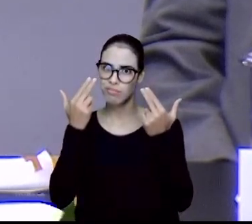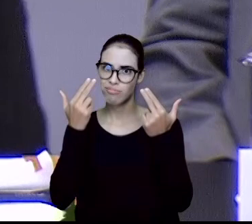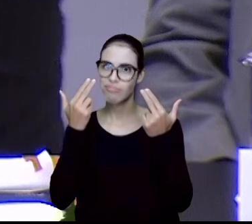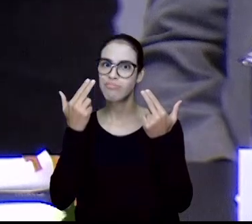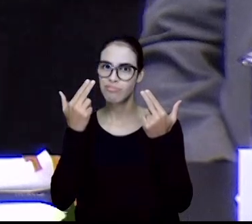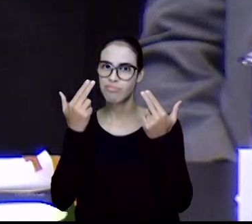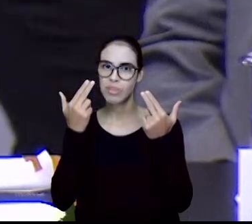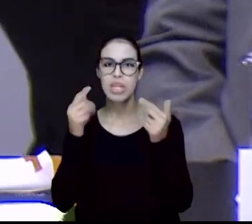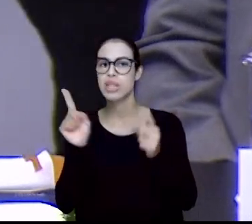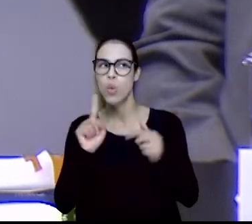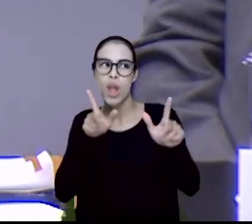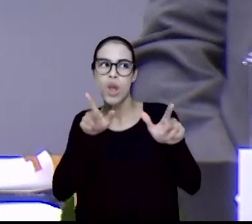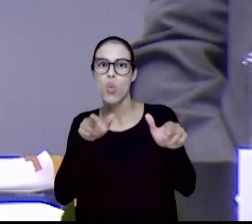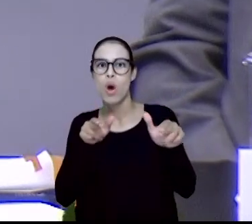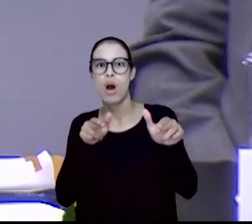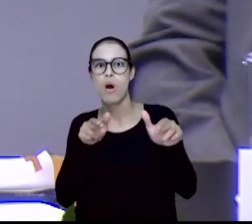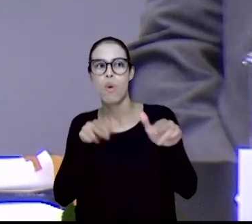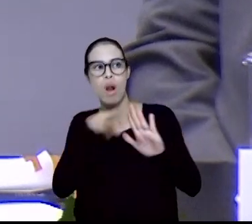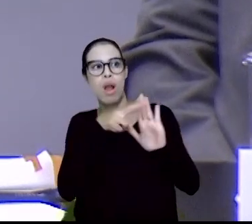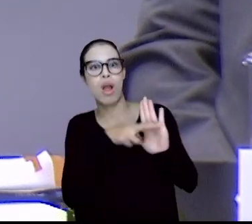geral que se havia